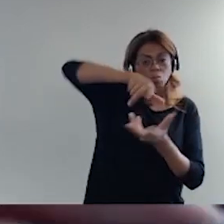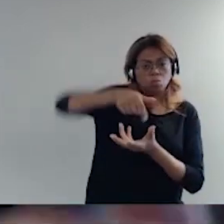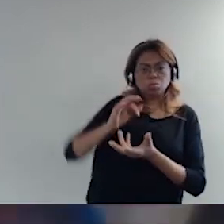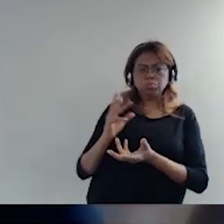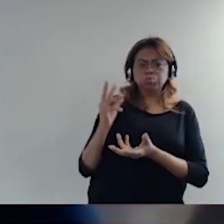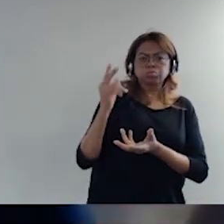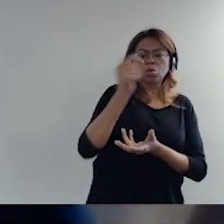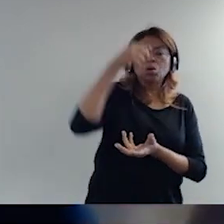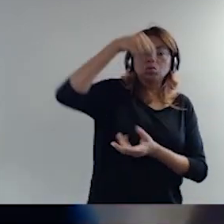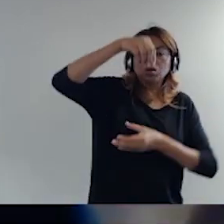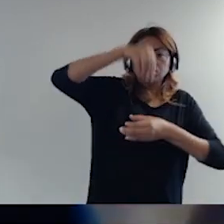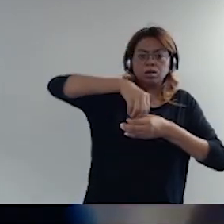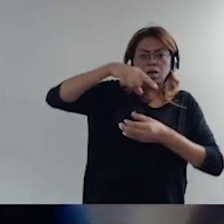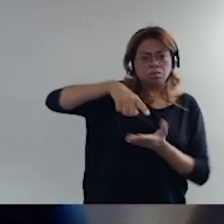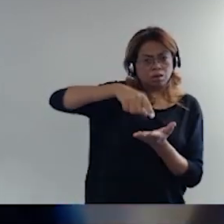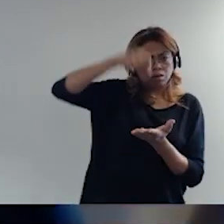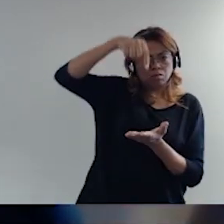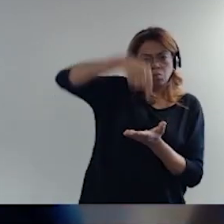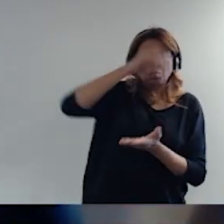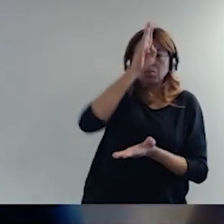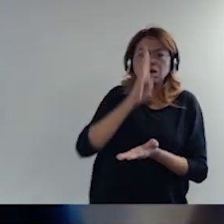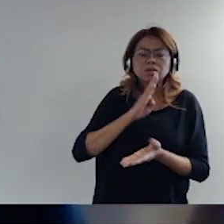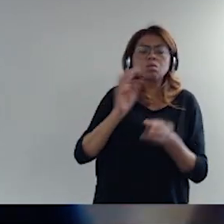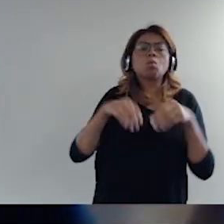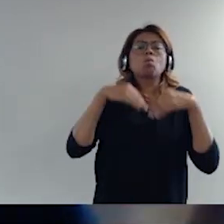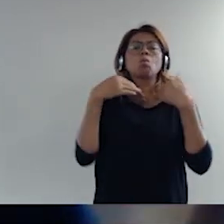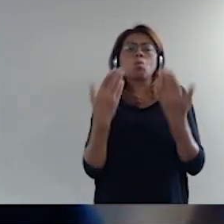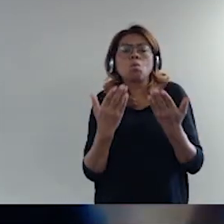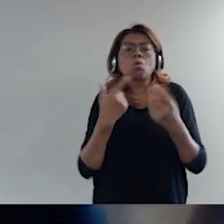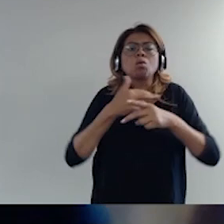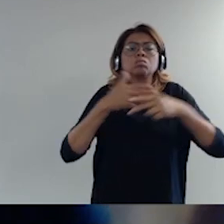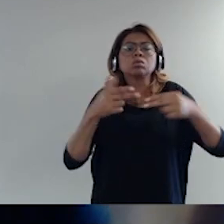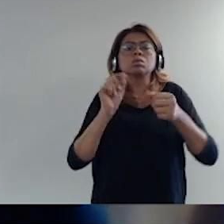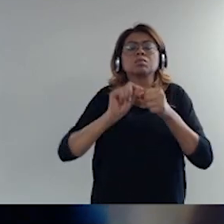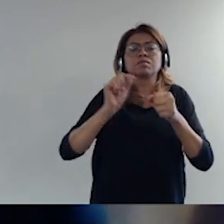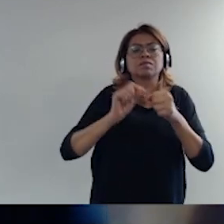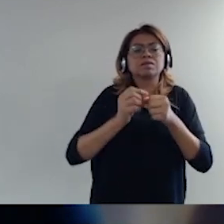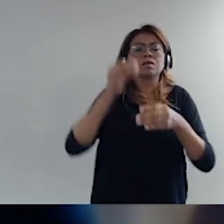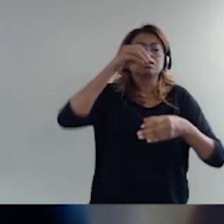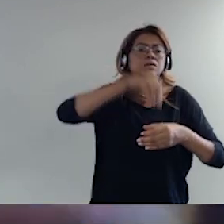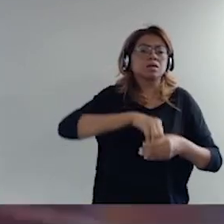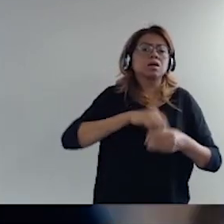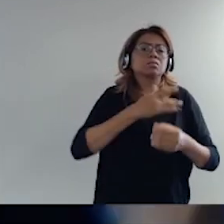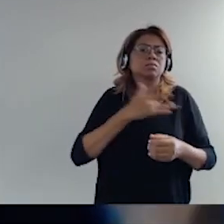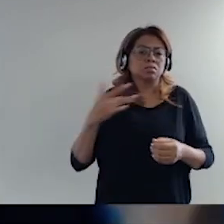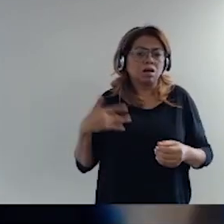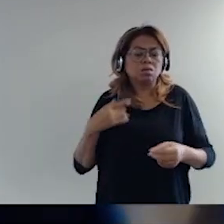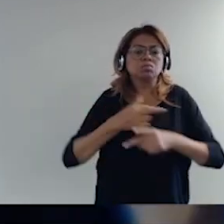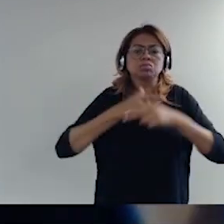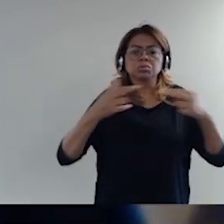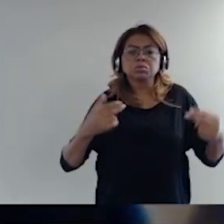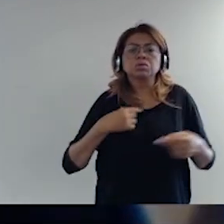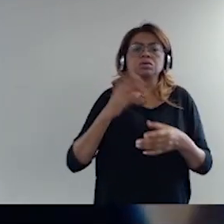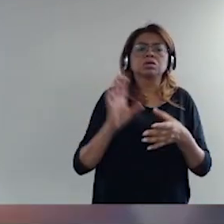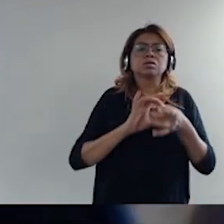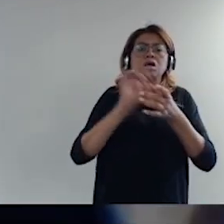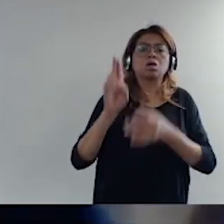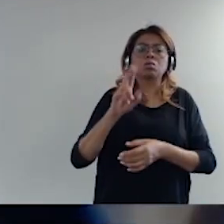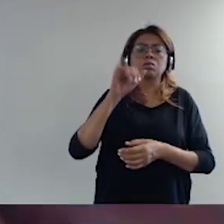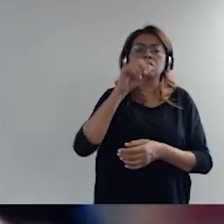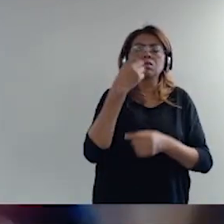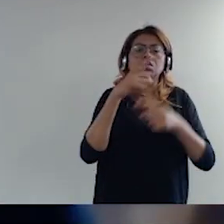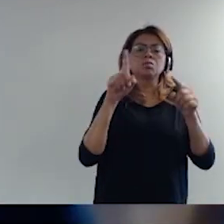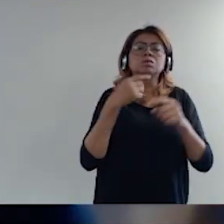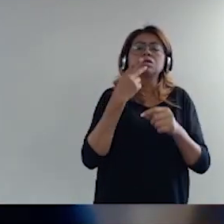fazer medidas de natureza sanitária, medidas de natureza que fossem protetivas à vida. e a União caberia a articulação, os estados e municípios